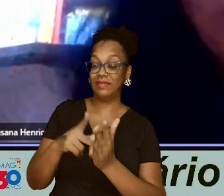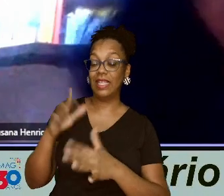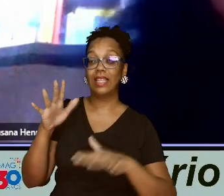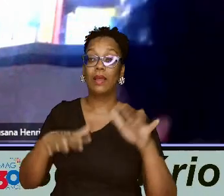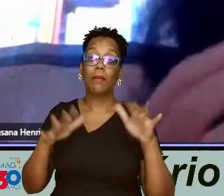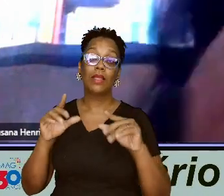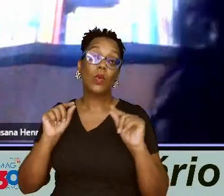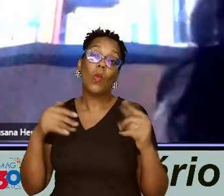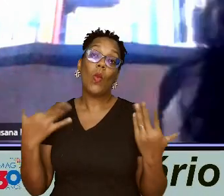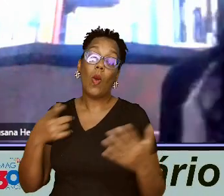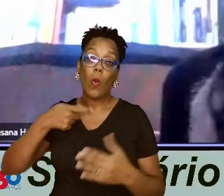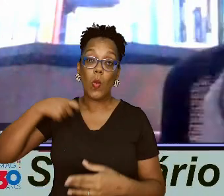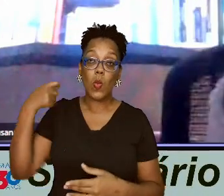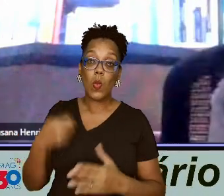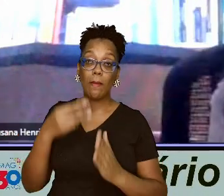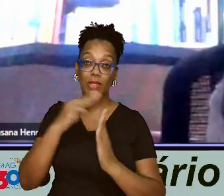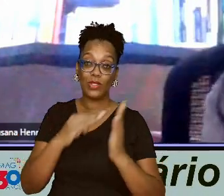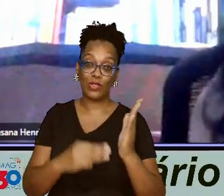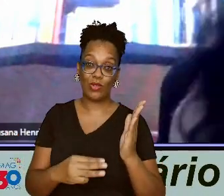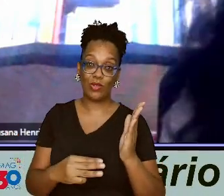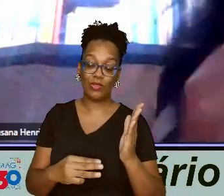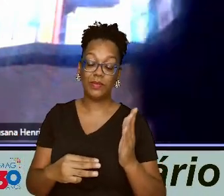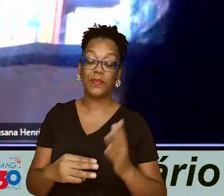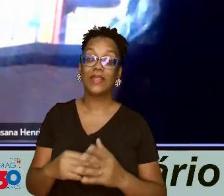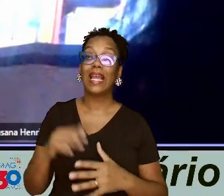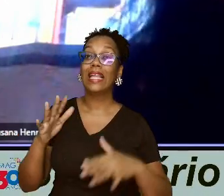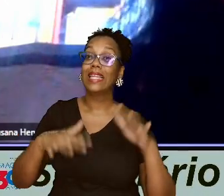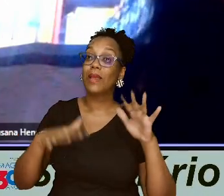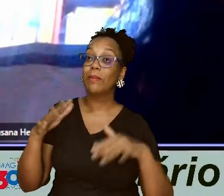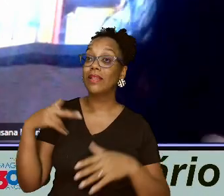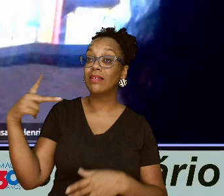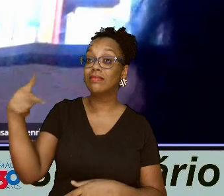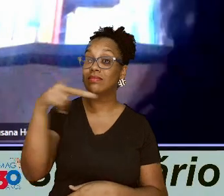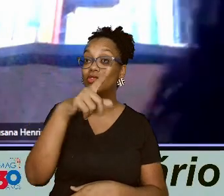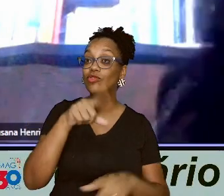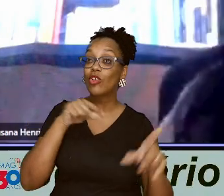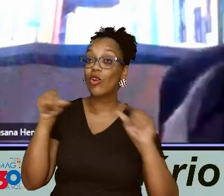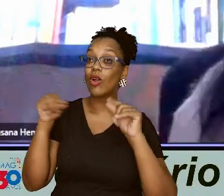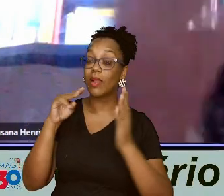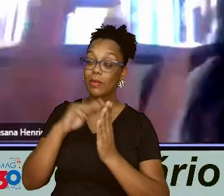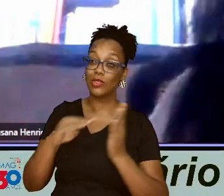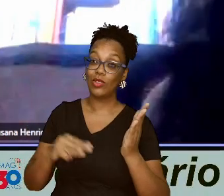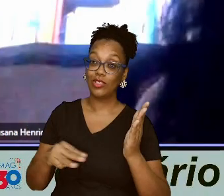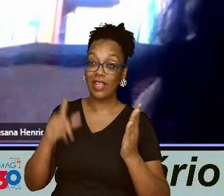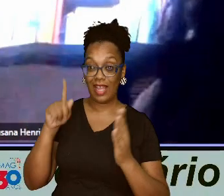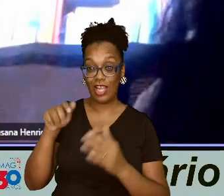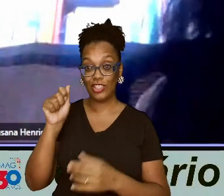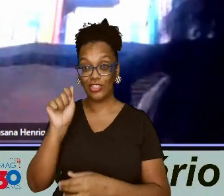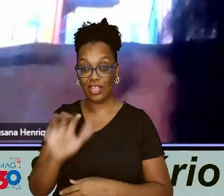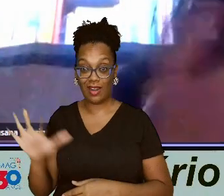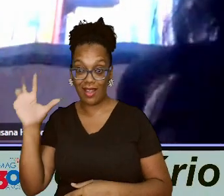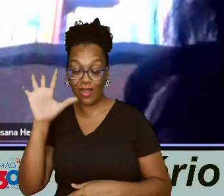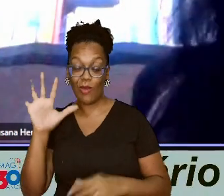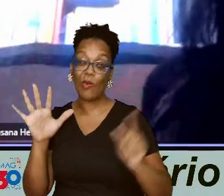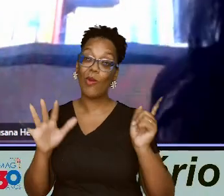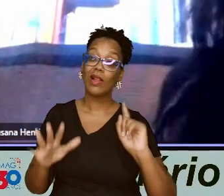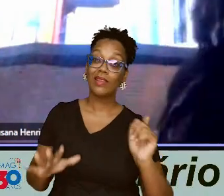rigor metodológico, e a depender das suas escolhas de metodologia, se elas são generalizáveis ou não generalizáveis.